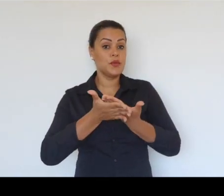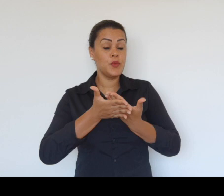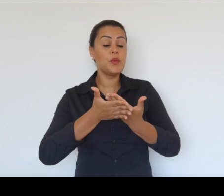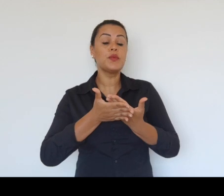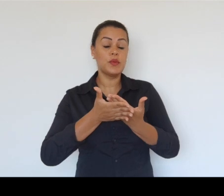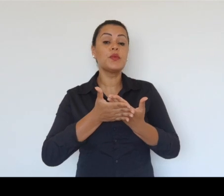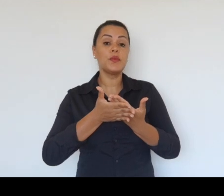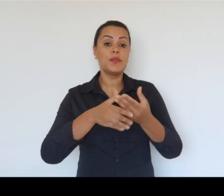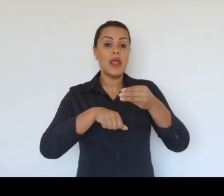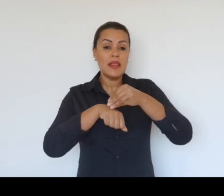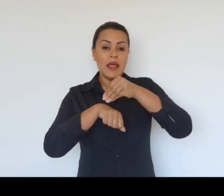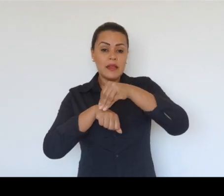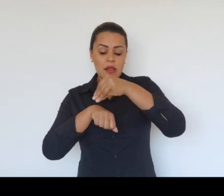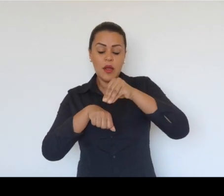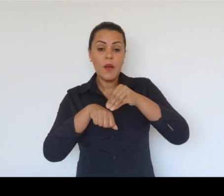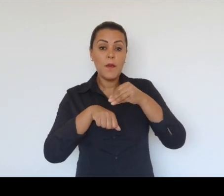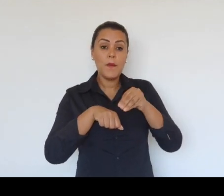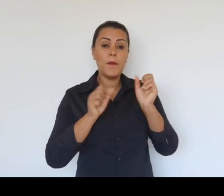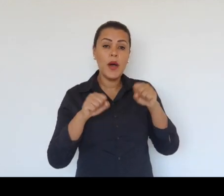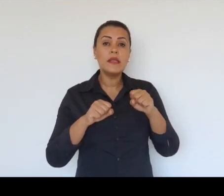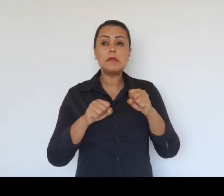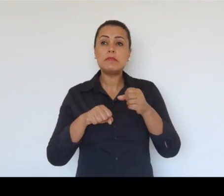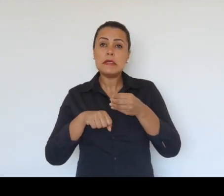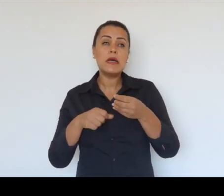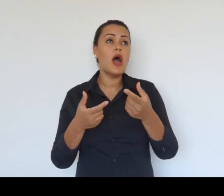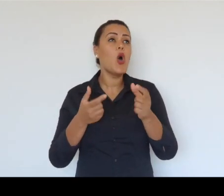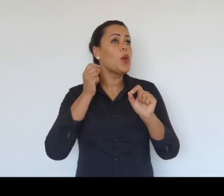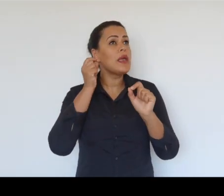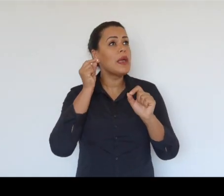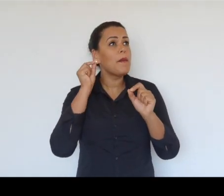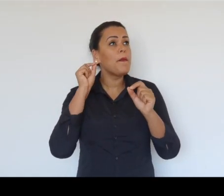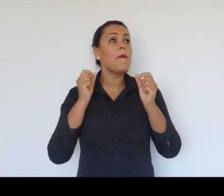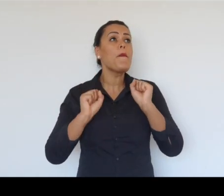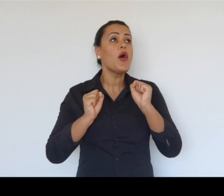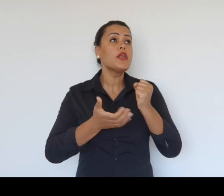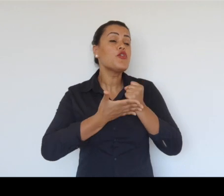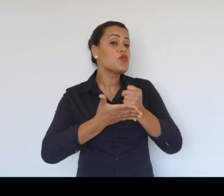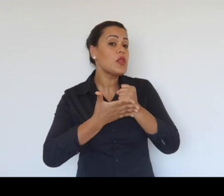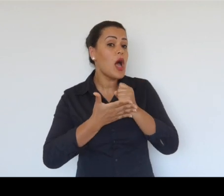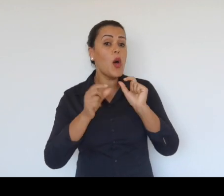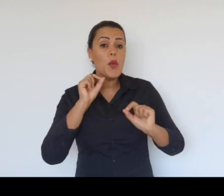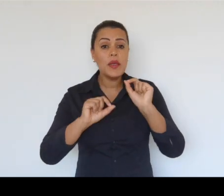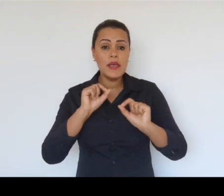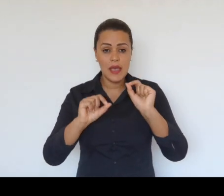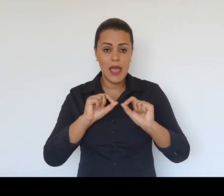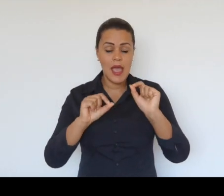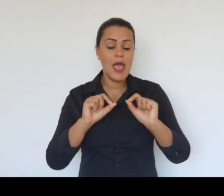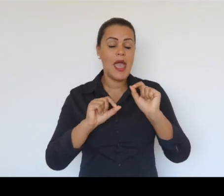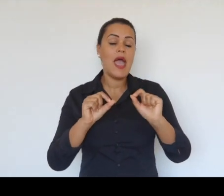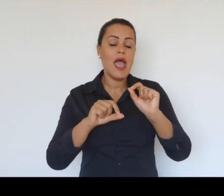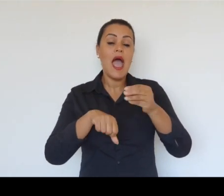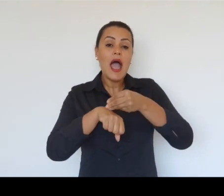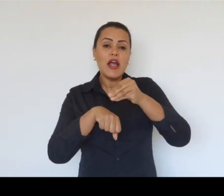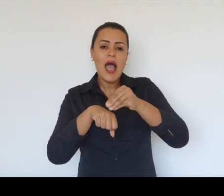arqueologia pode ter para a sociedade atual, a gente tem que pensar o que é arqueologia, né? A arqueologia não é procurar